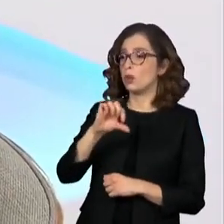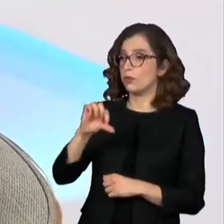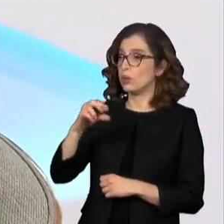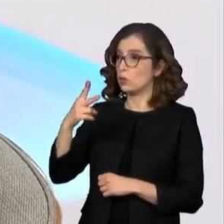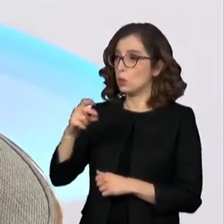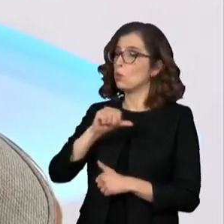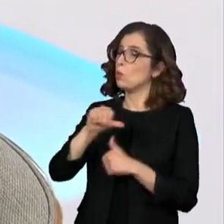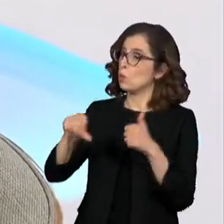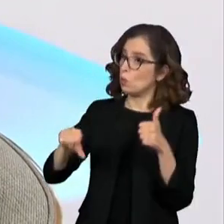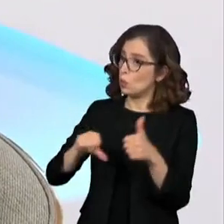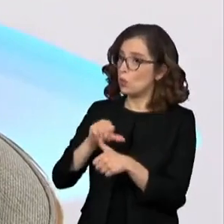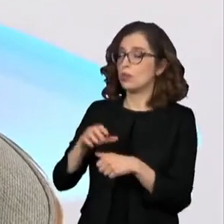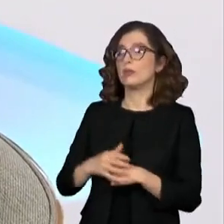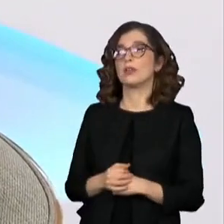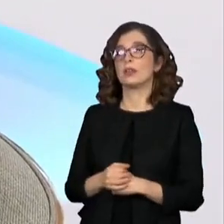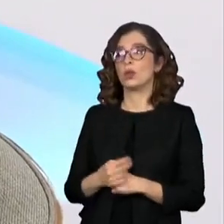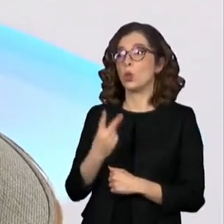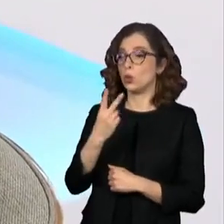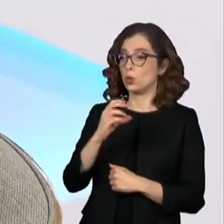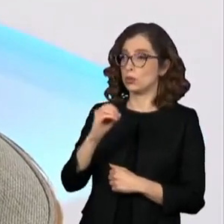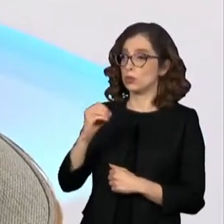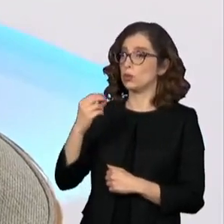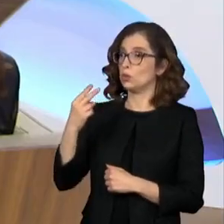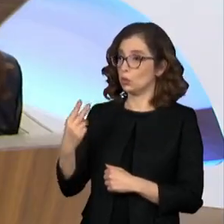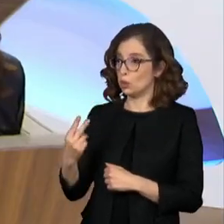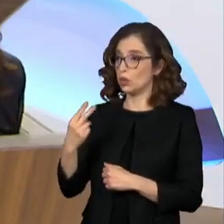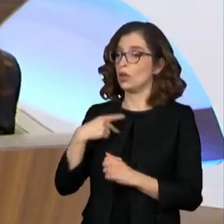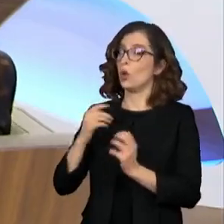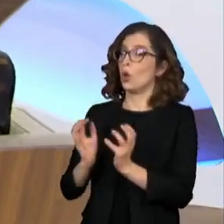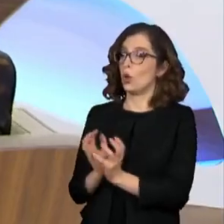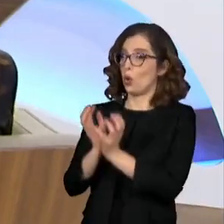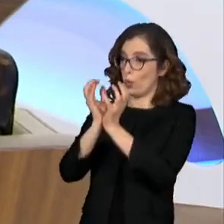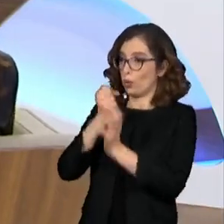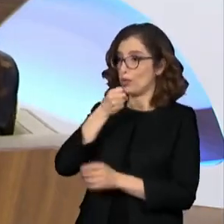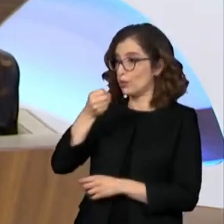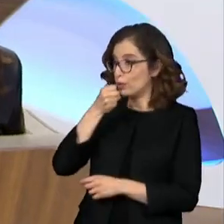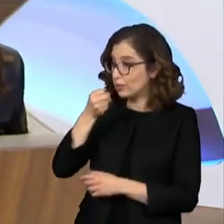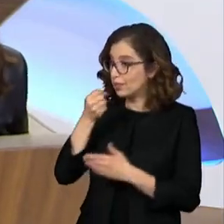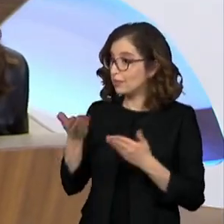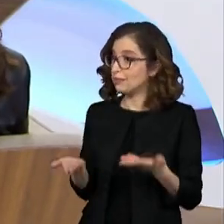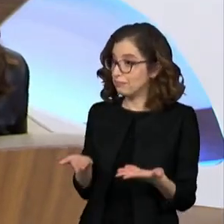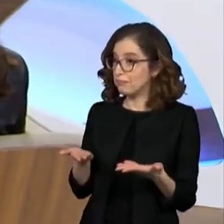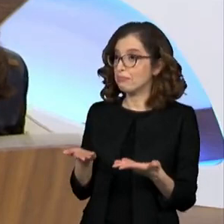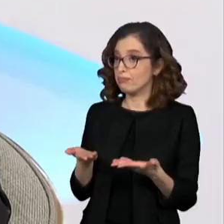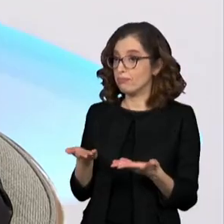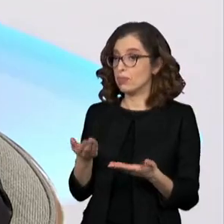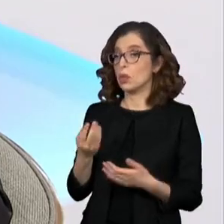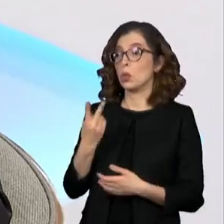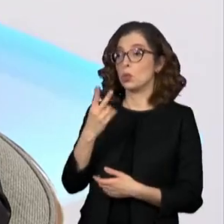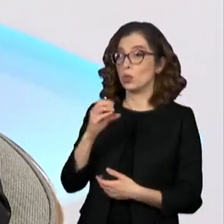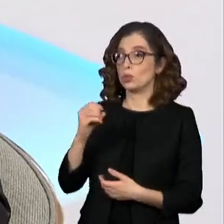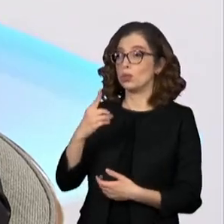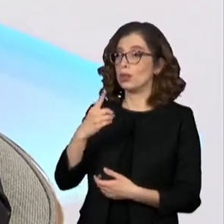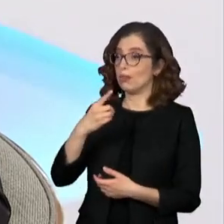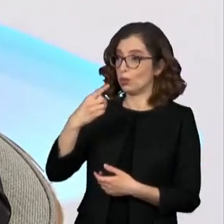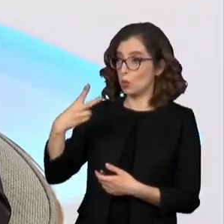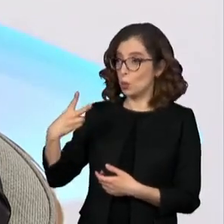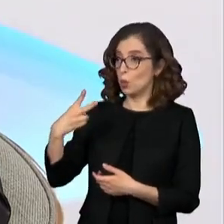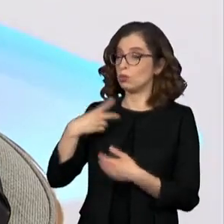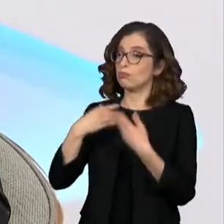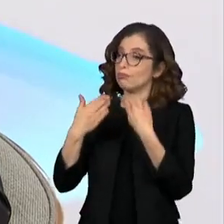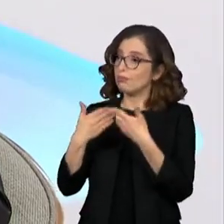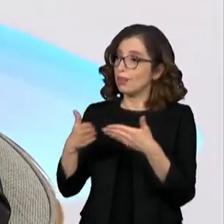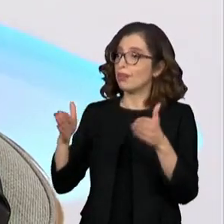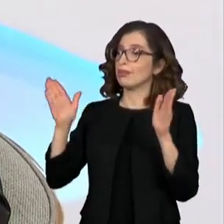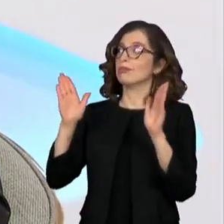em 2012 eu estreio o encontro, em 2022 eu decido mudar de novo. Eu acho que eu sou feita de ciclos. Eu acho, Vera,